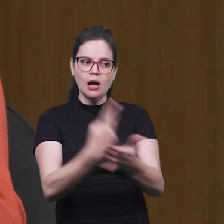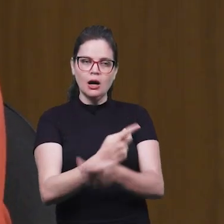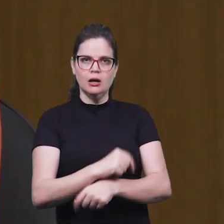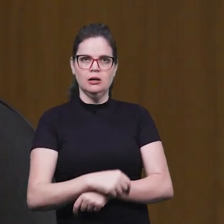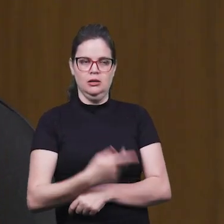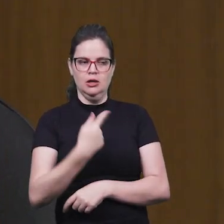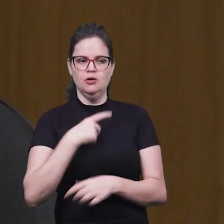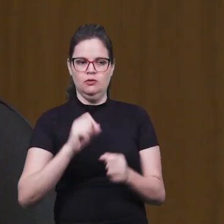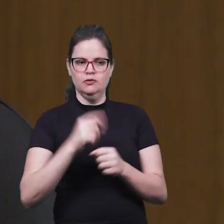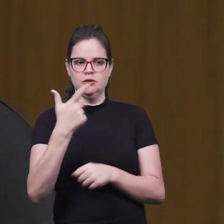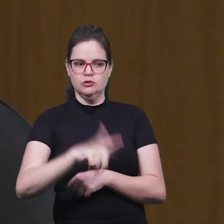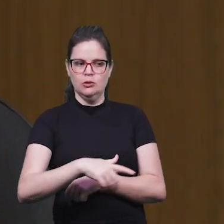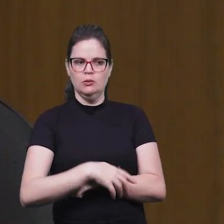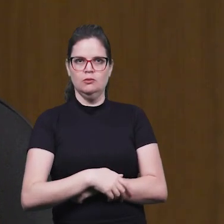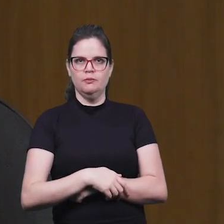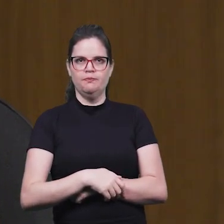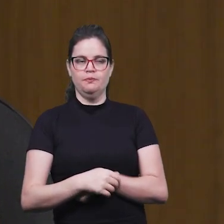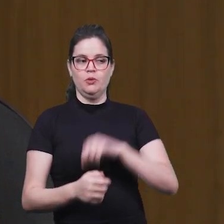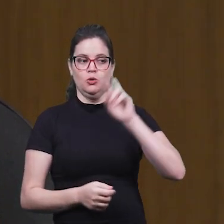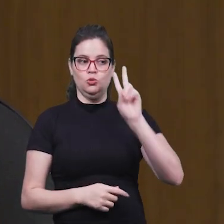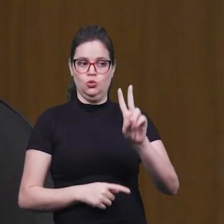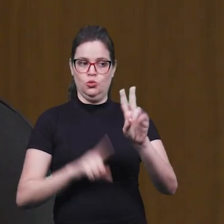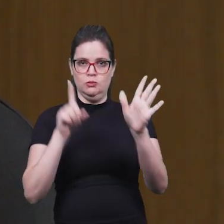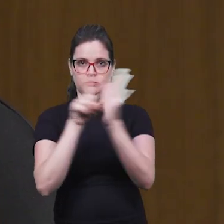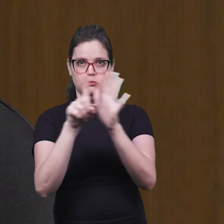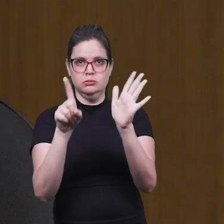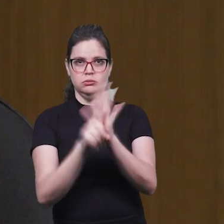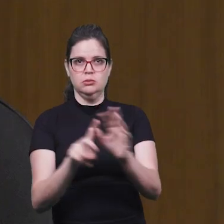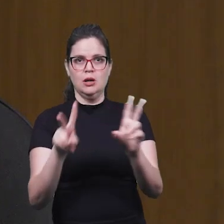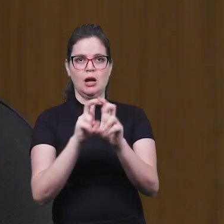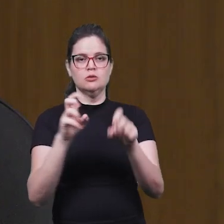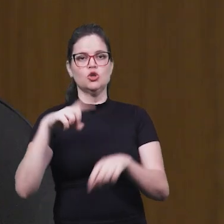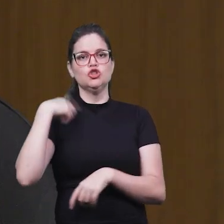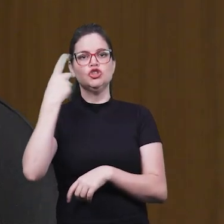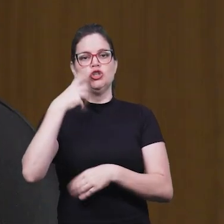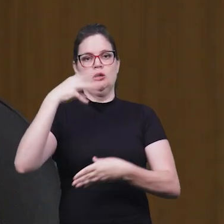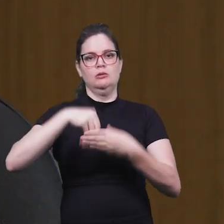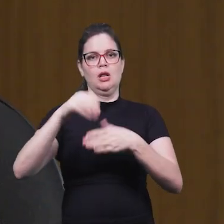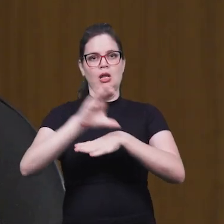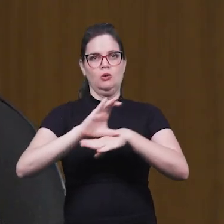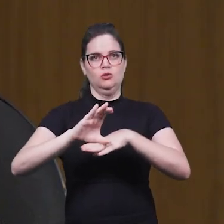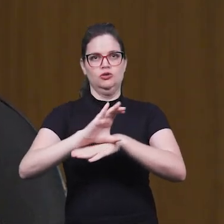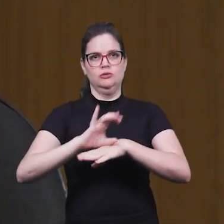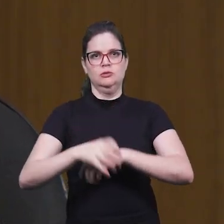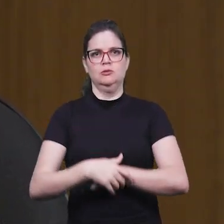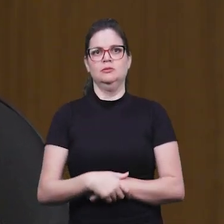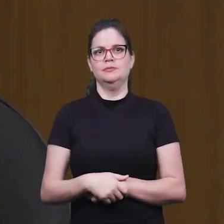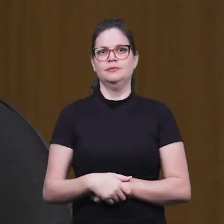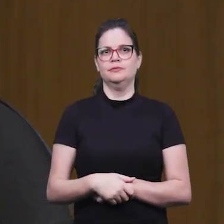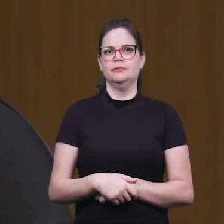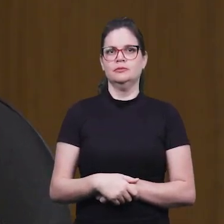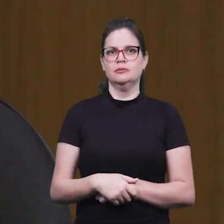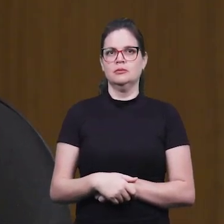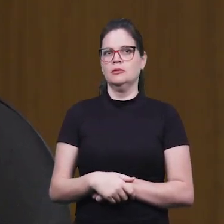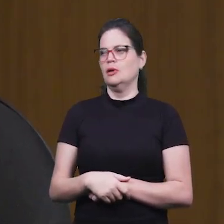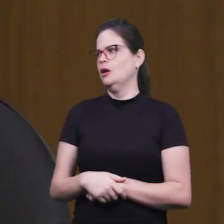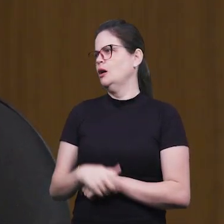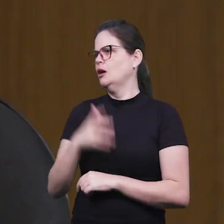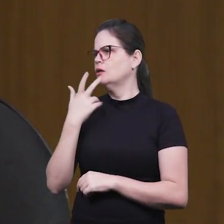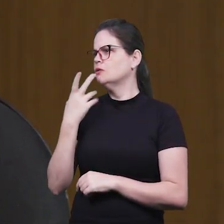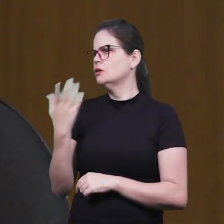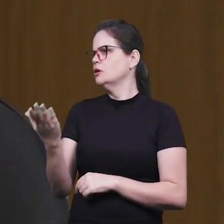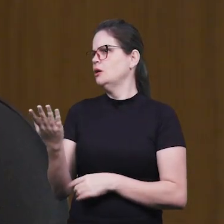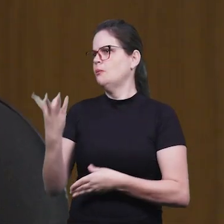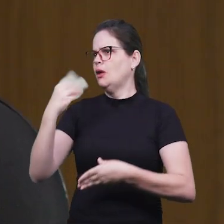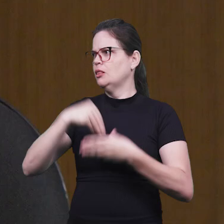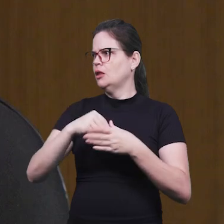para a senhora 2 perguntas de direito constitucional. Aí eu fui, mas o senhor não está sendo leal, porque isso não está no edital.